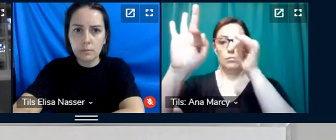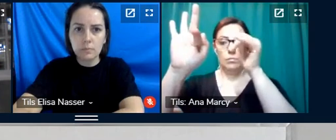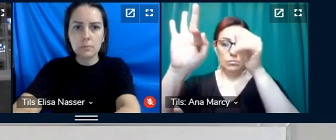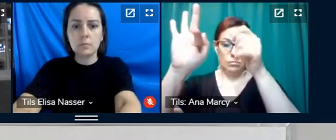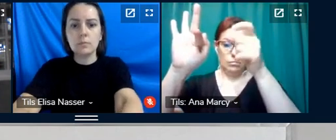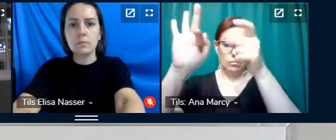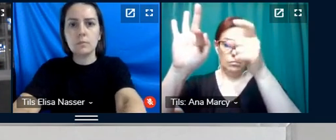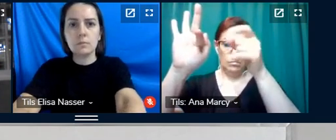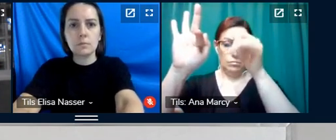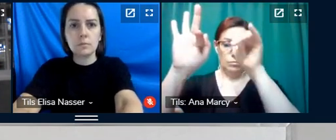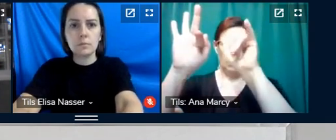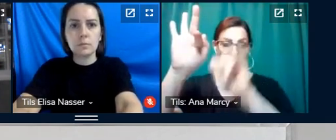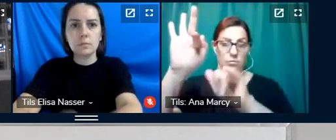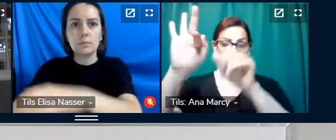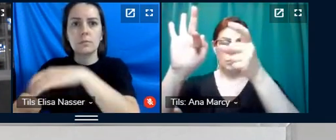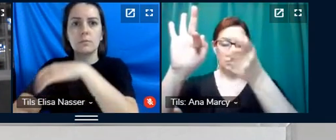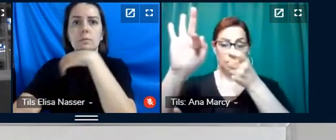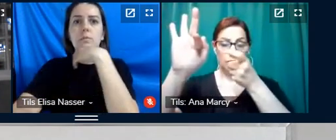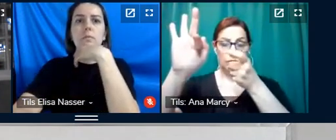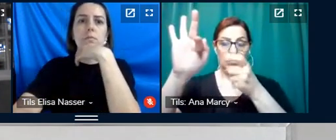e Fy.